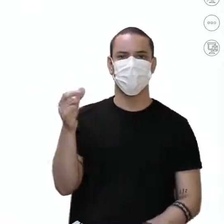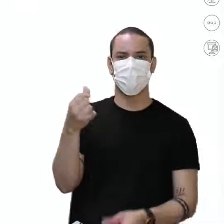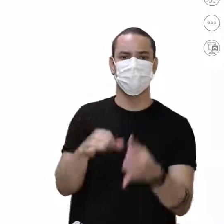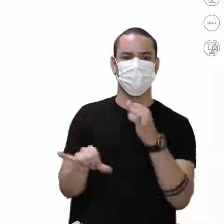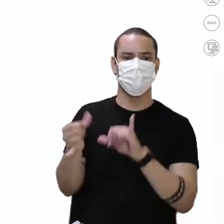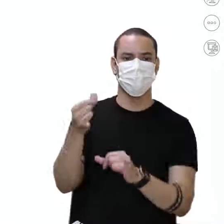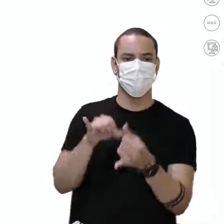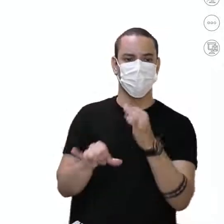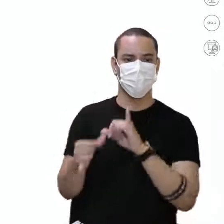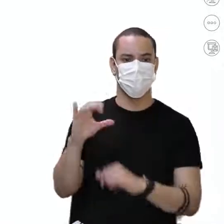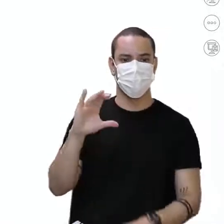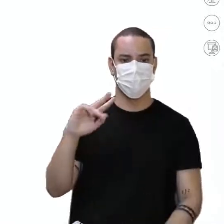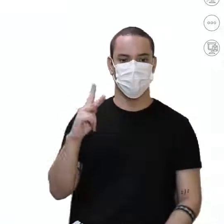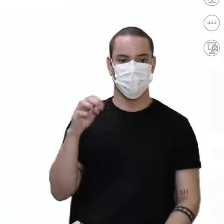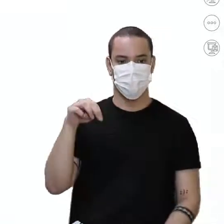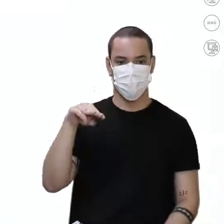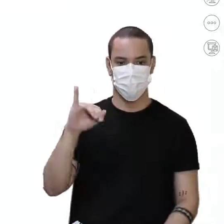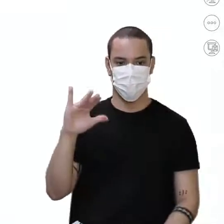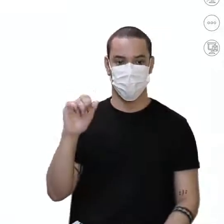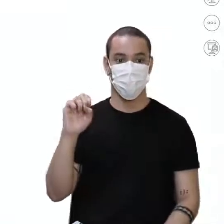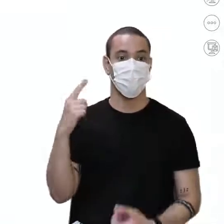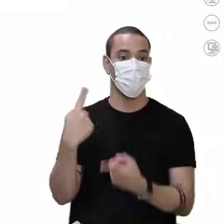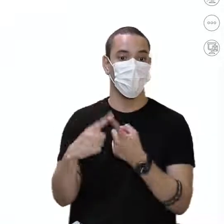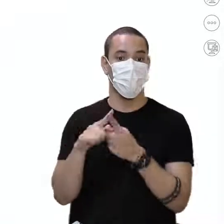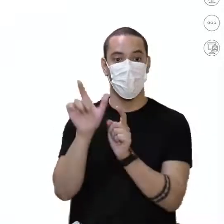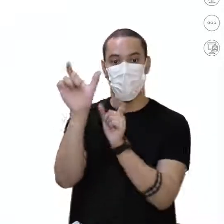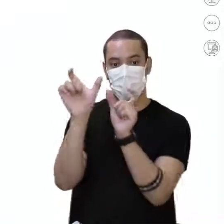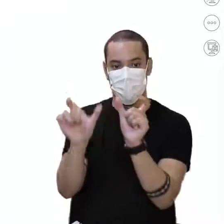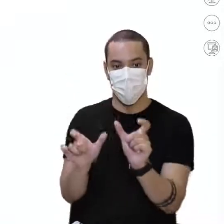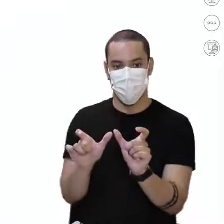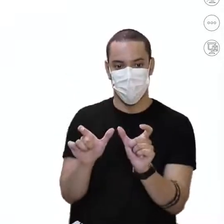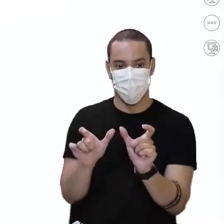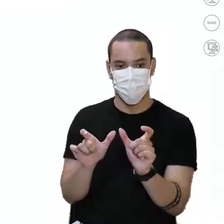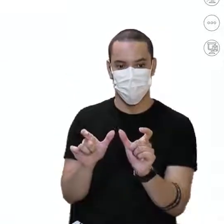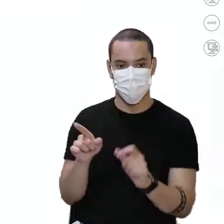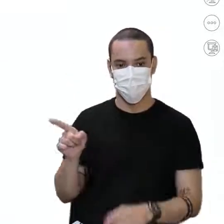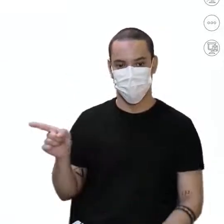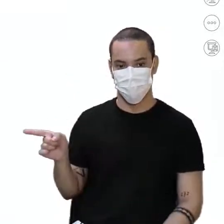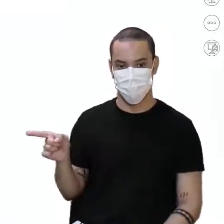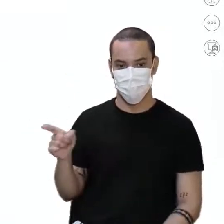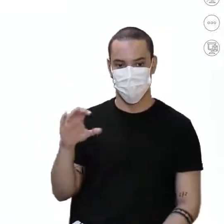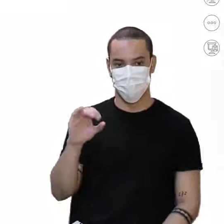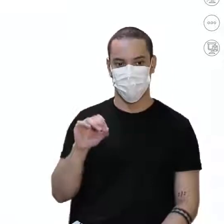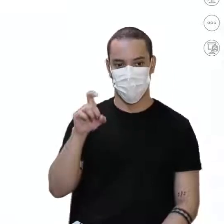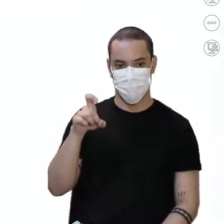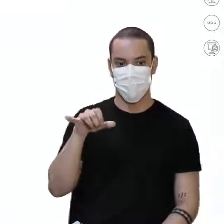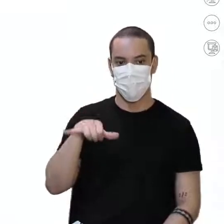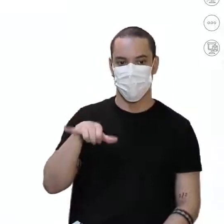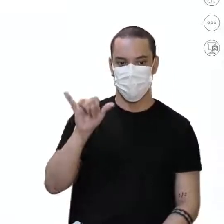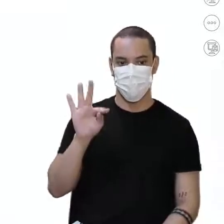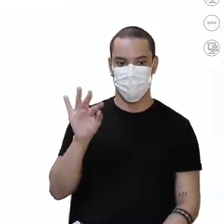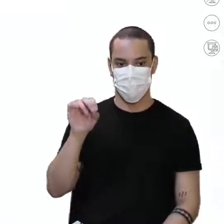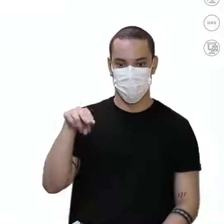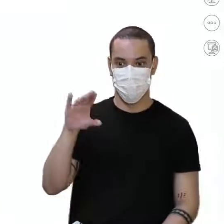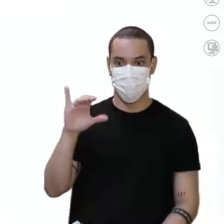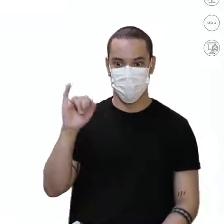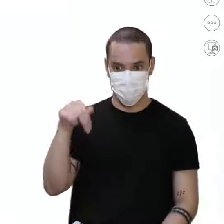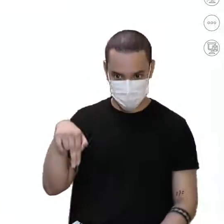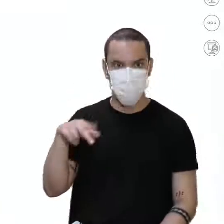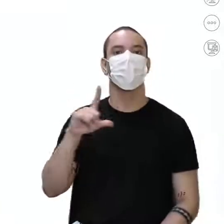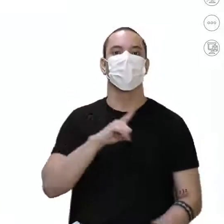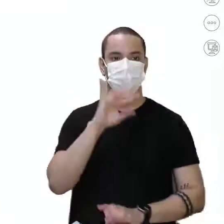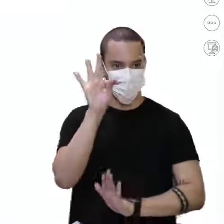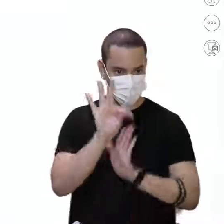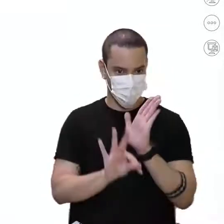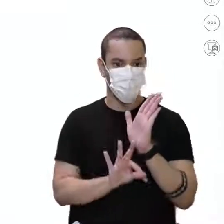aqui vai ficar chemicals? Por causa das palavras aqui embaixo. Você tem oxitocina, que estava lá no texto, porém eu não cheguei nessa